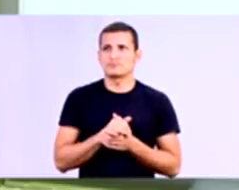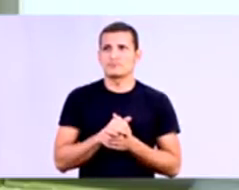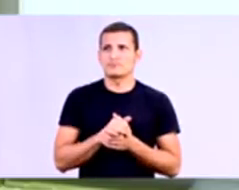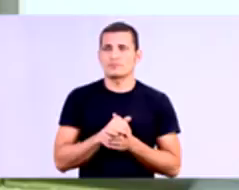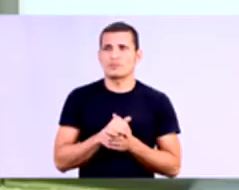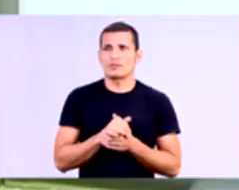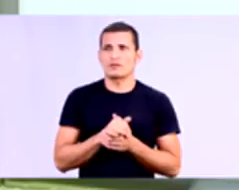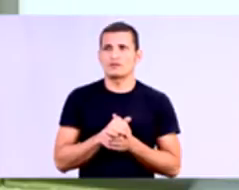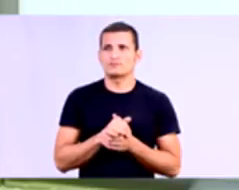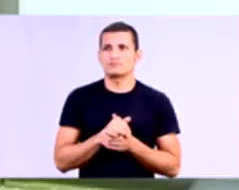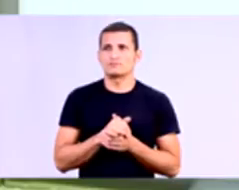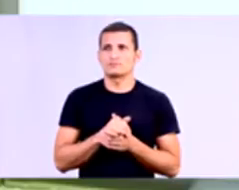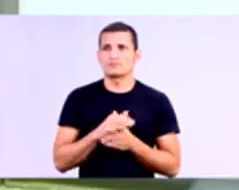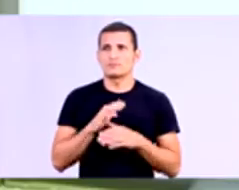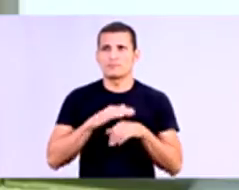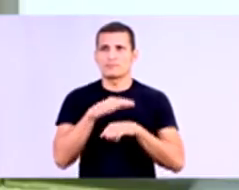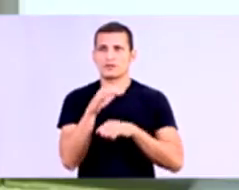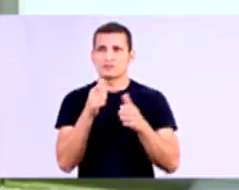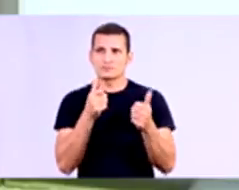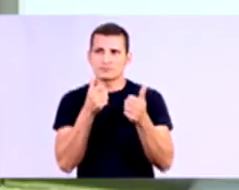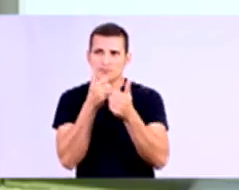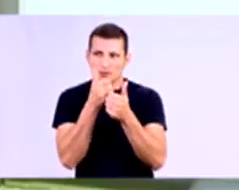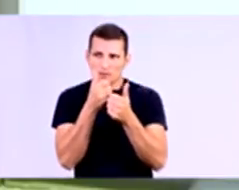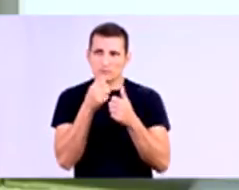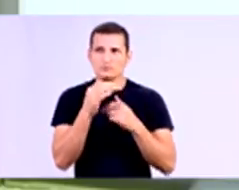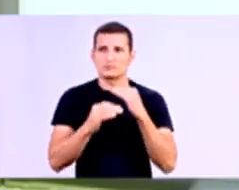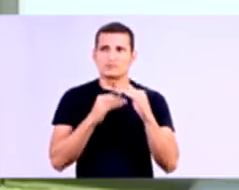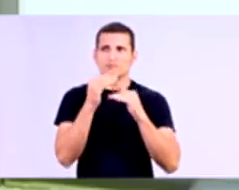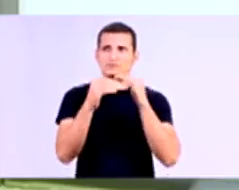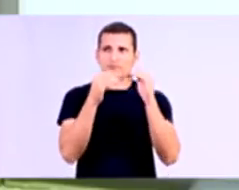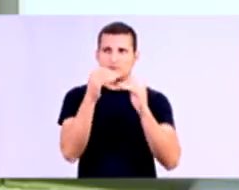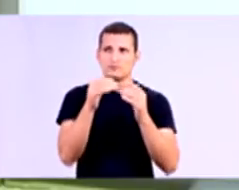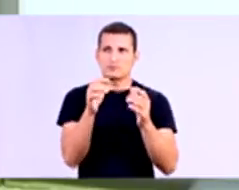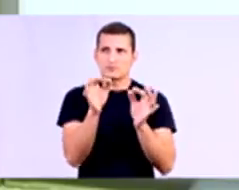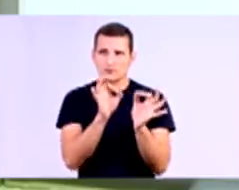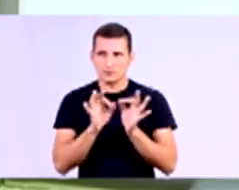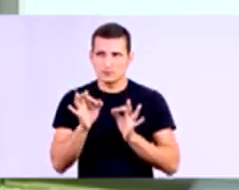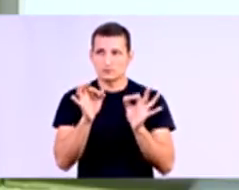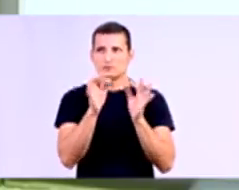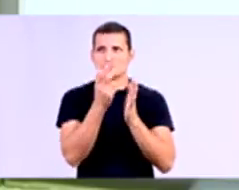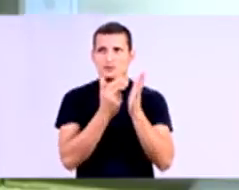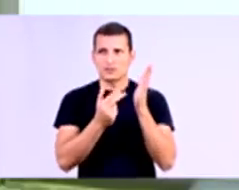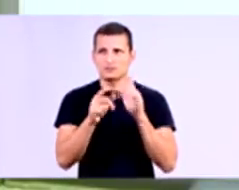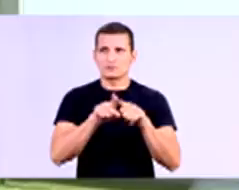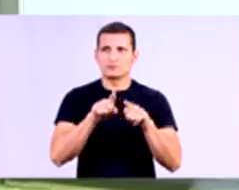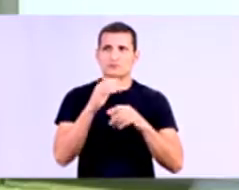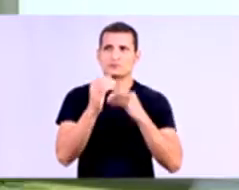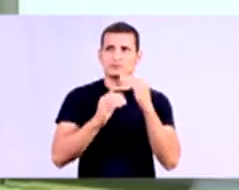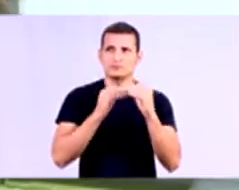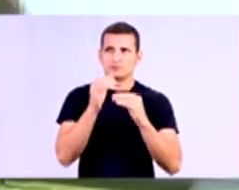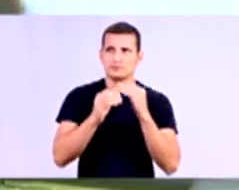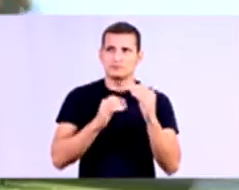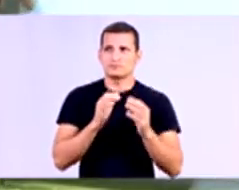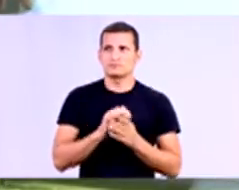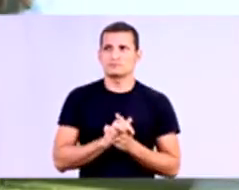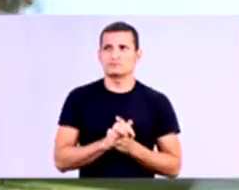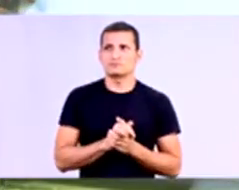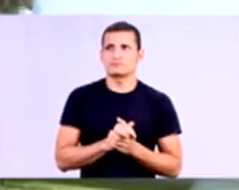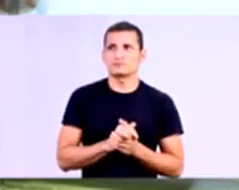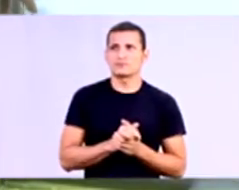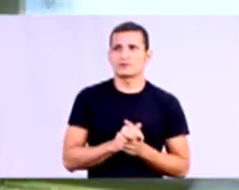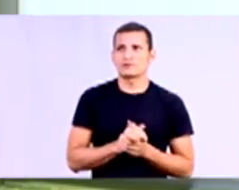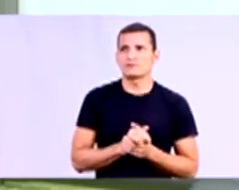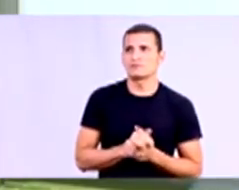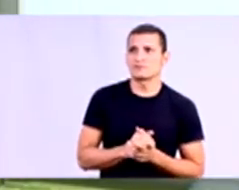Vamos dizer que é a forma mais perto do ideal de se desenvolver, de se montar um diagrama e até um banco de dados. Vamos para o próximo